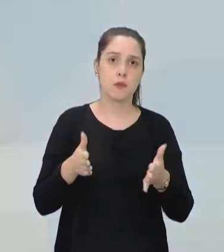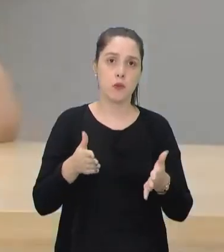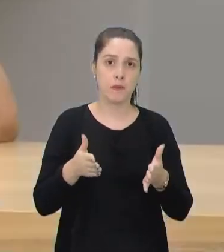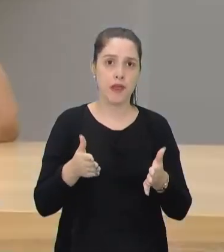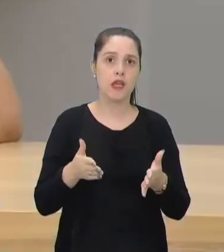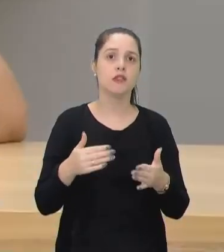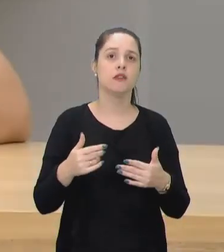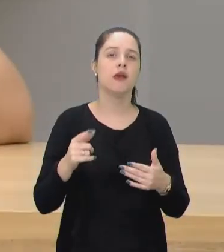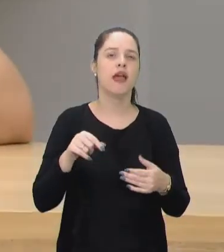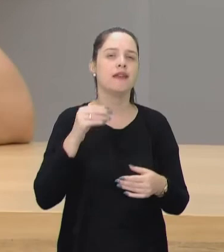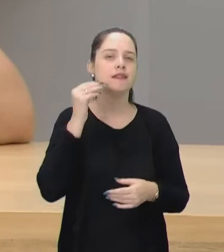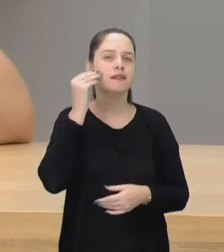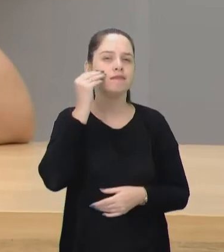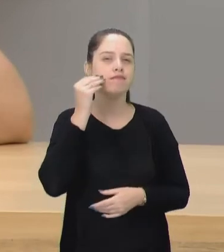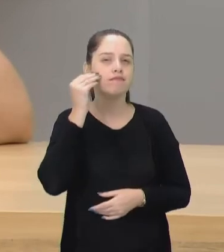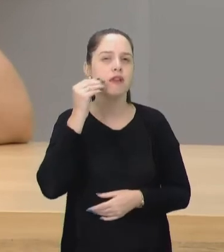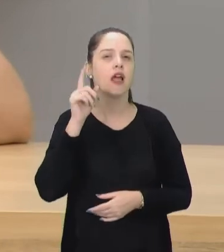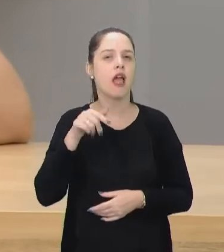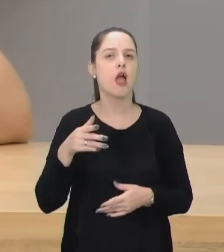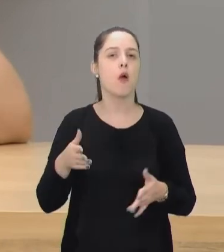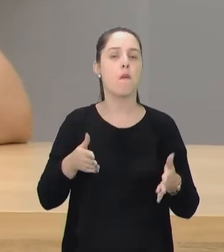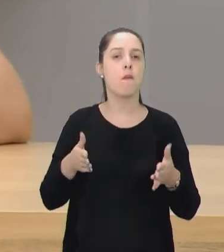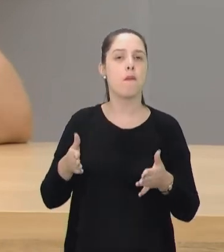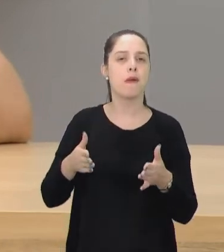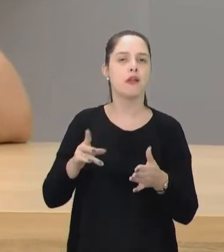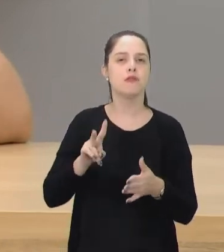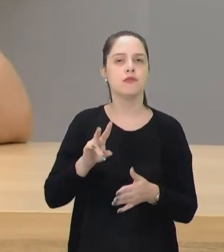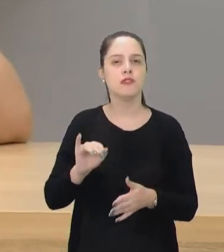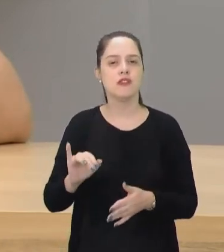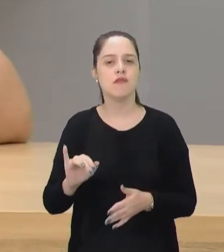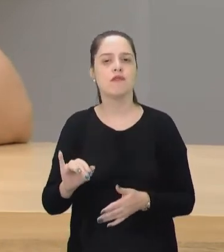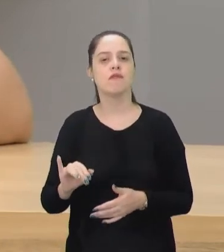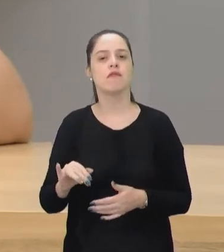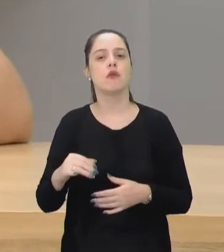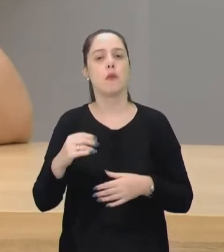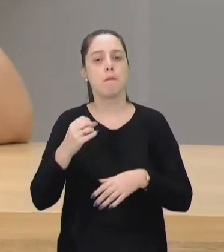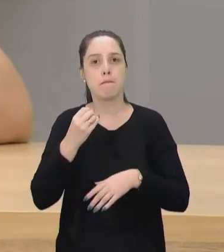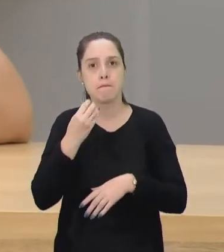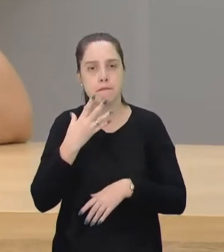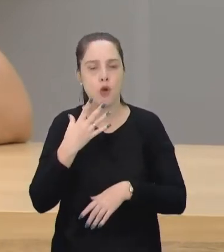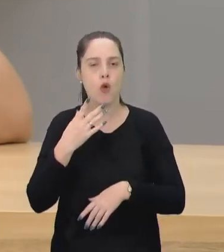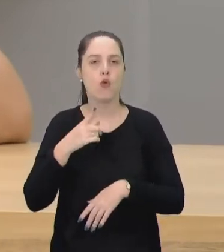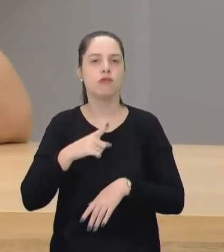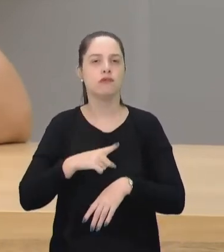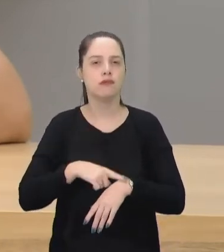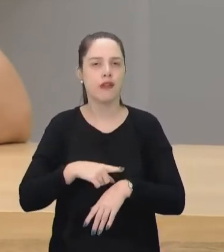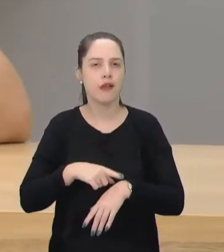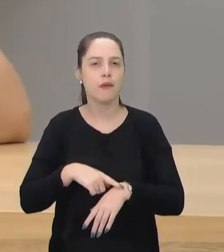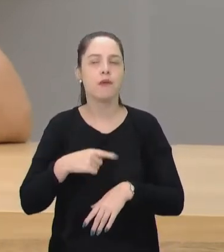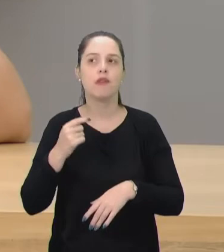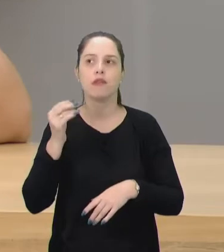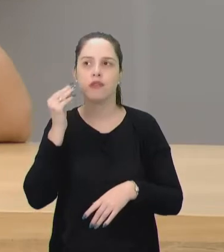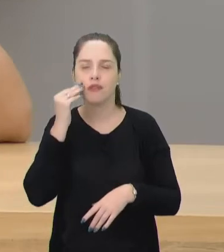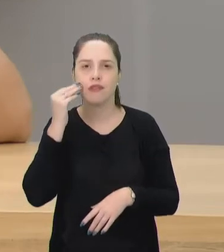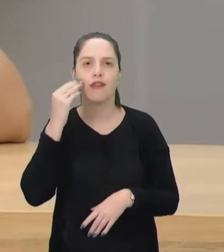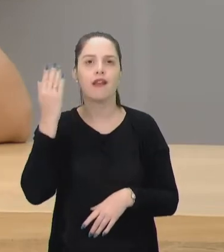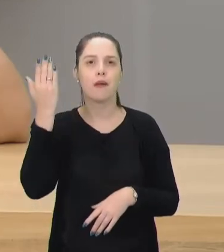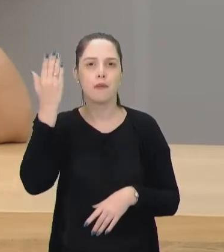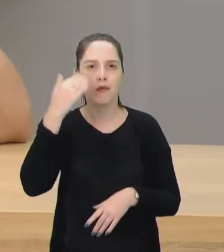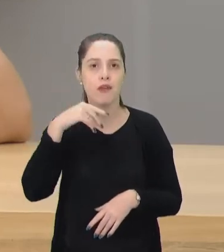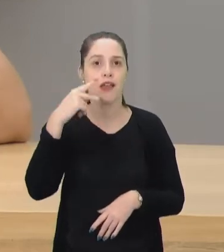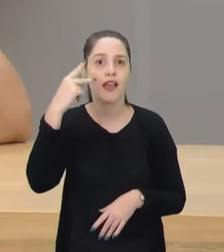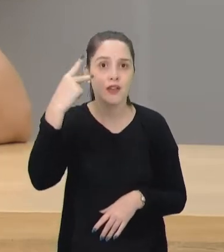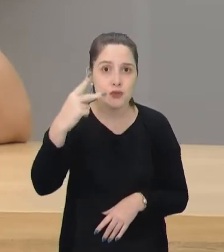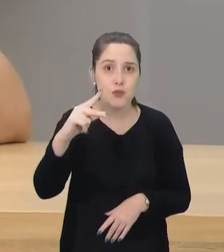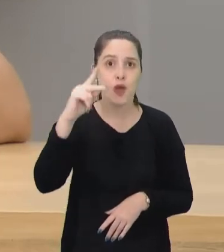da experimentação, é o momento que você vai gastar um bom tempo tentando provar que a sua teoria, que a